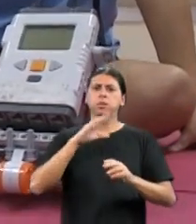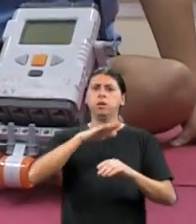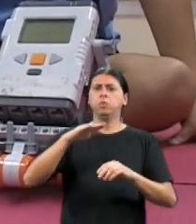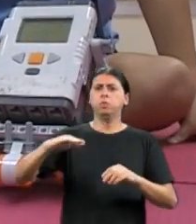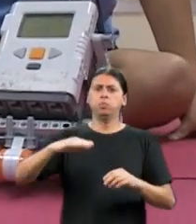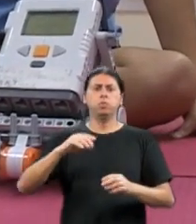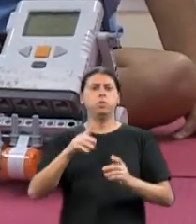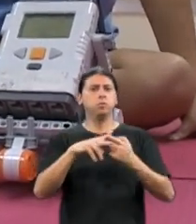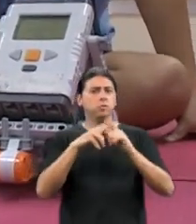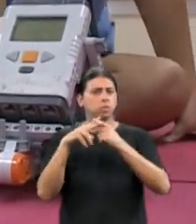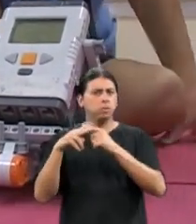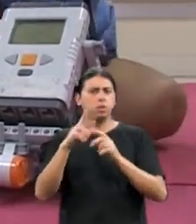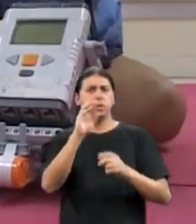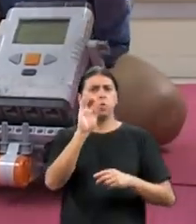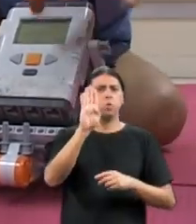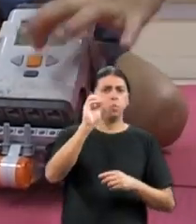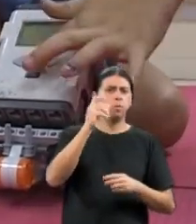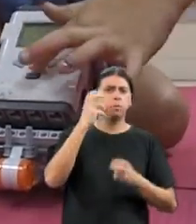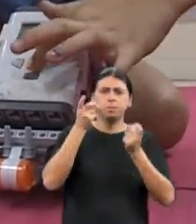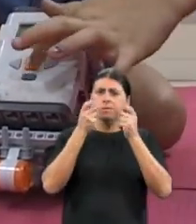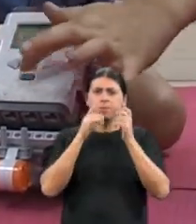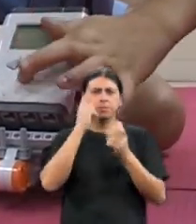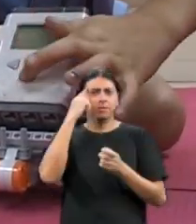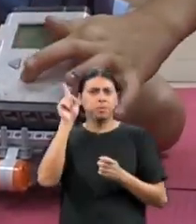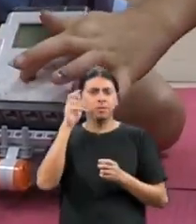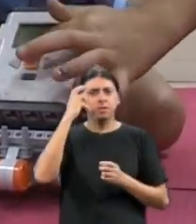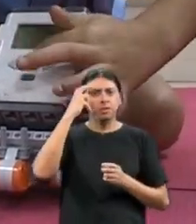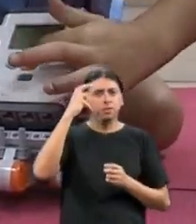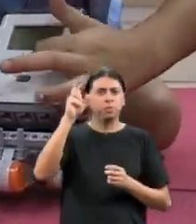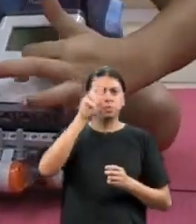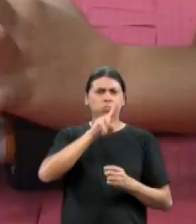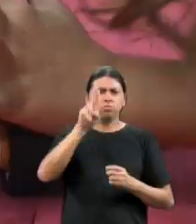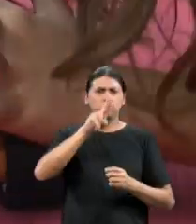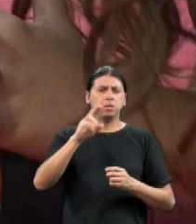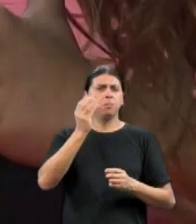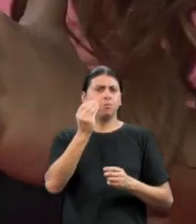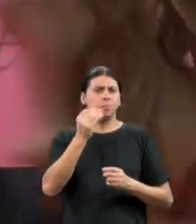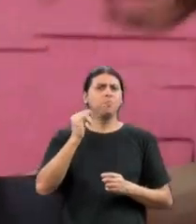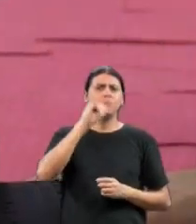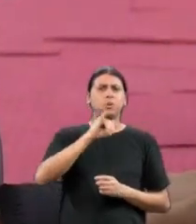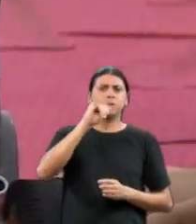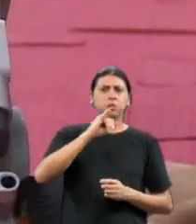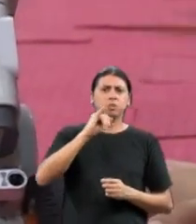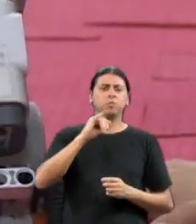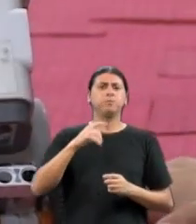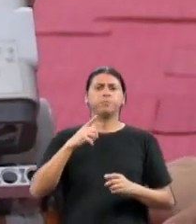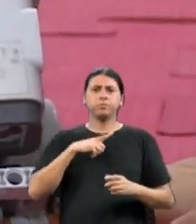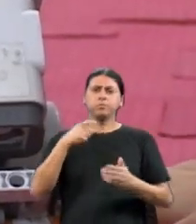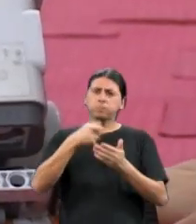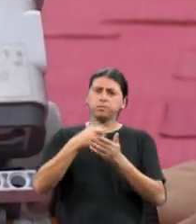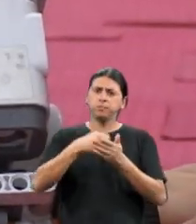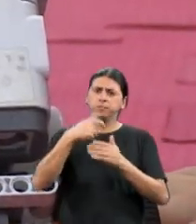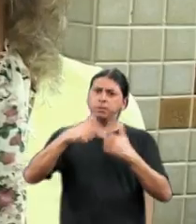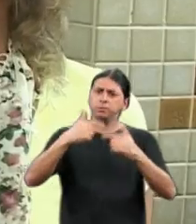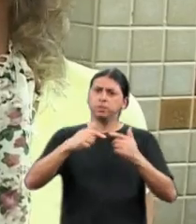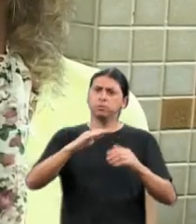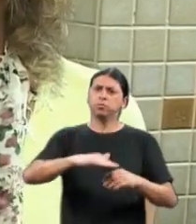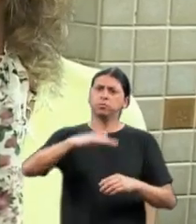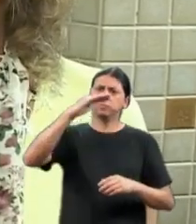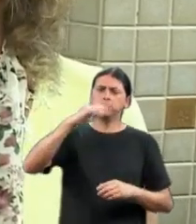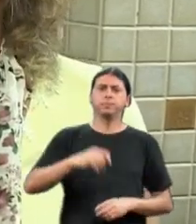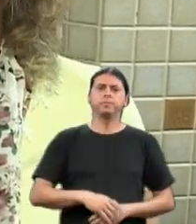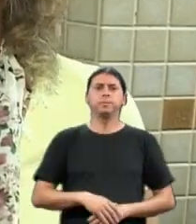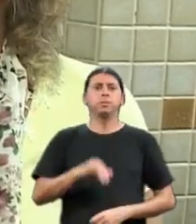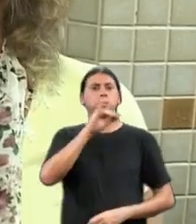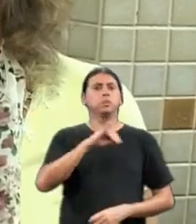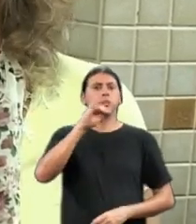montam um robô sem perceber que estão exercitando o raciocínio, que é muito importante de ser trabalhado desde cedo. O